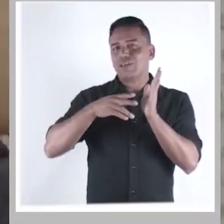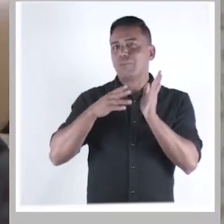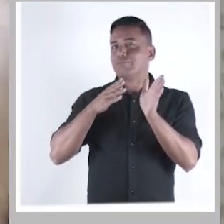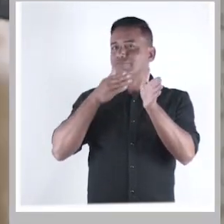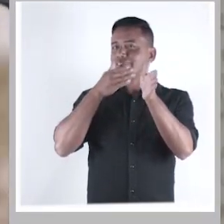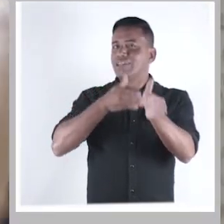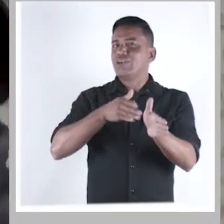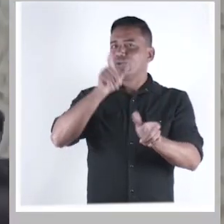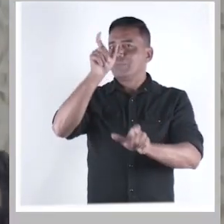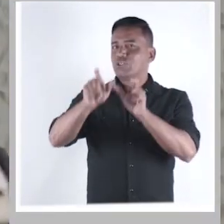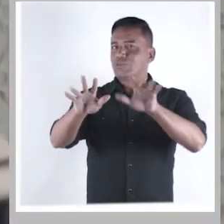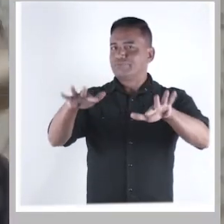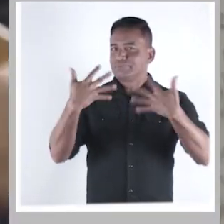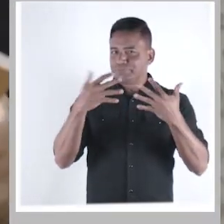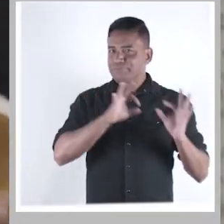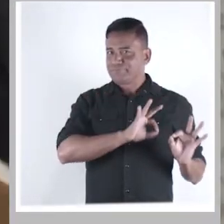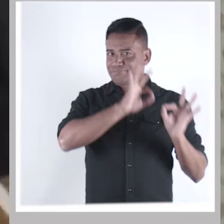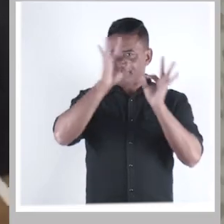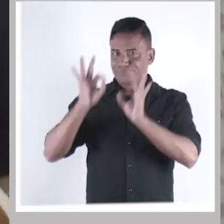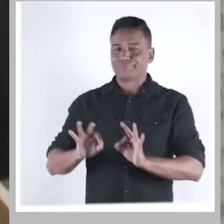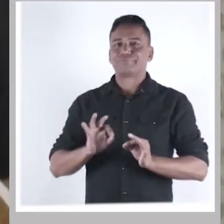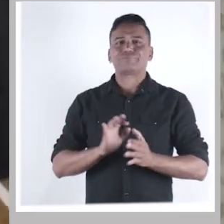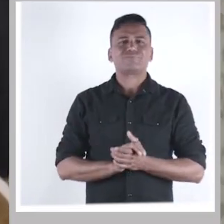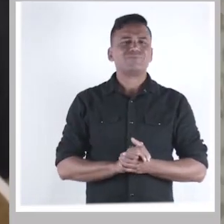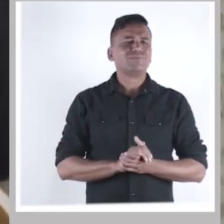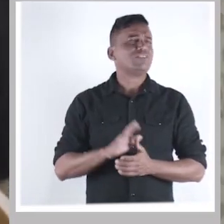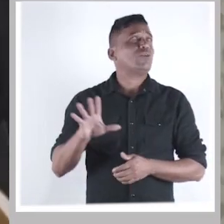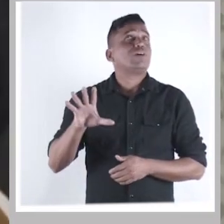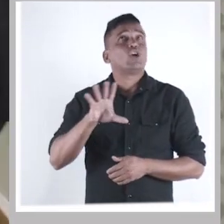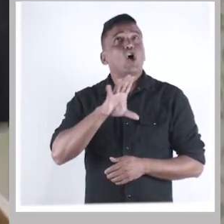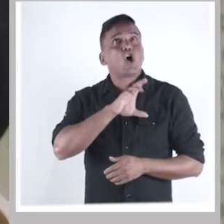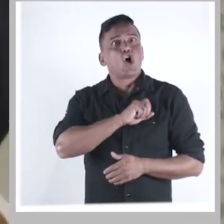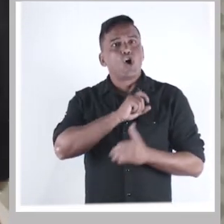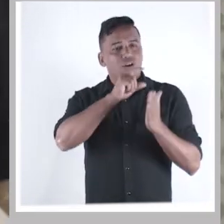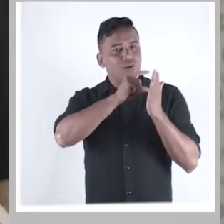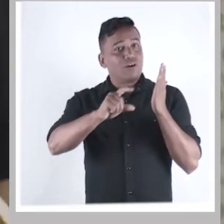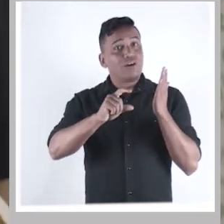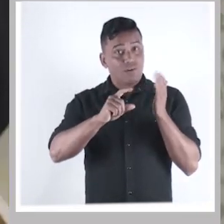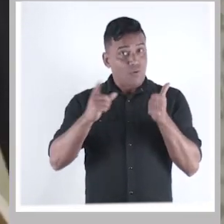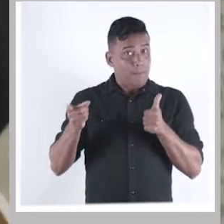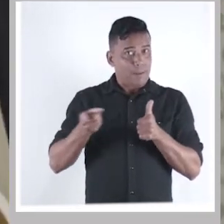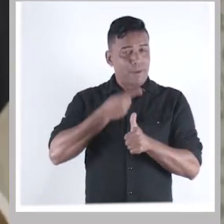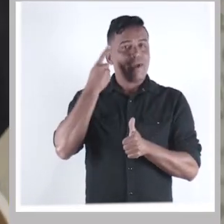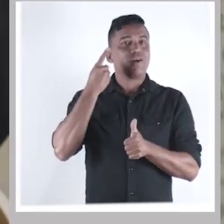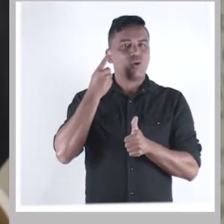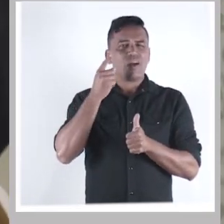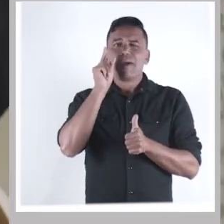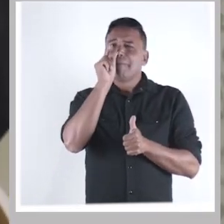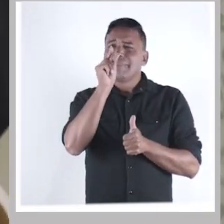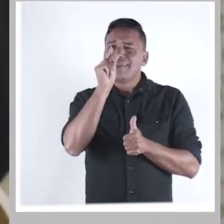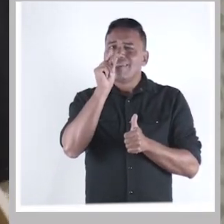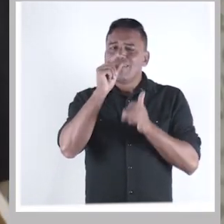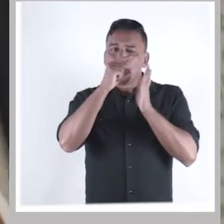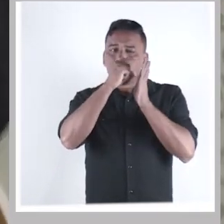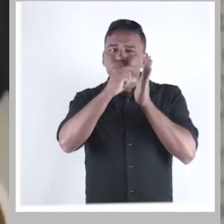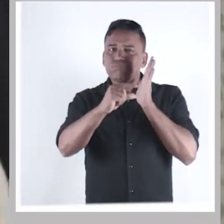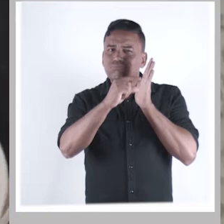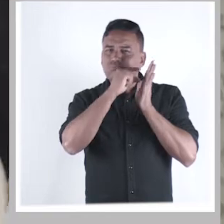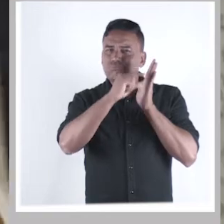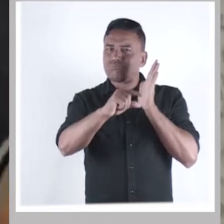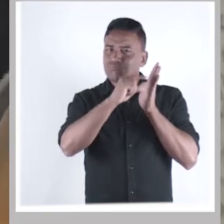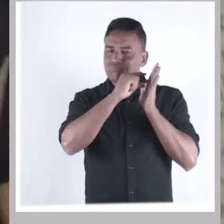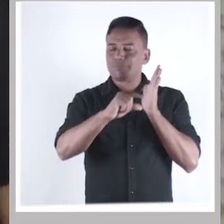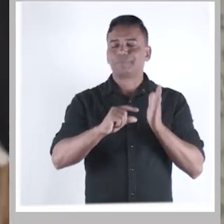para quem está nos acompanhando? Posso. Tem uns muito que eu gosto muito, mas eu vou ler o primeiro, que ele